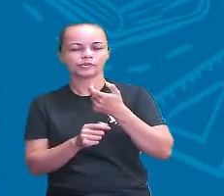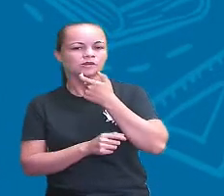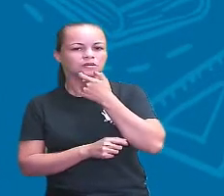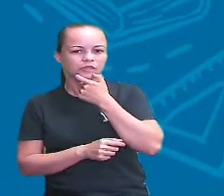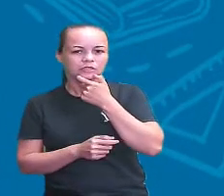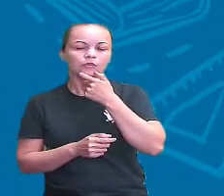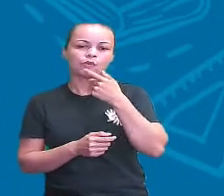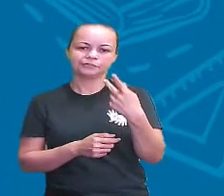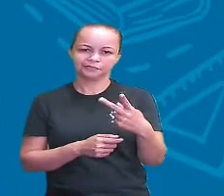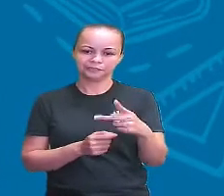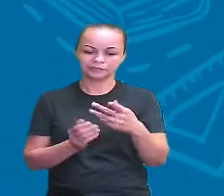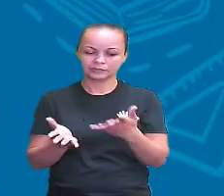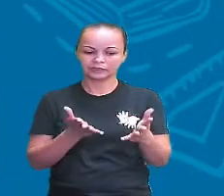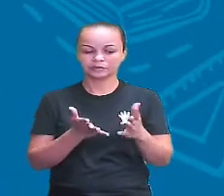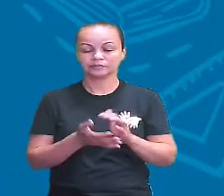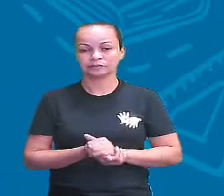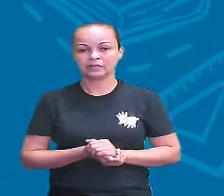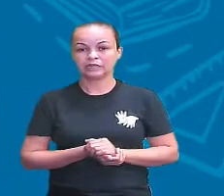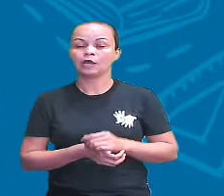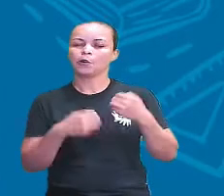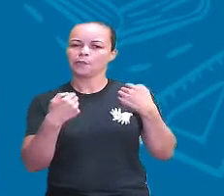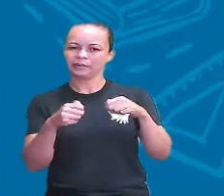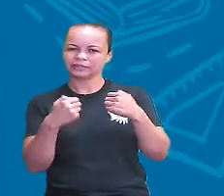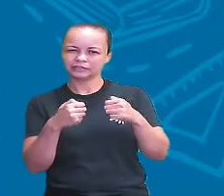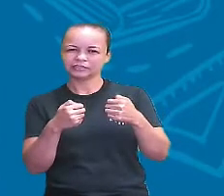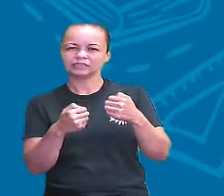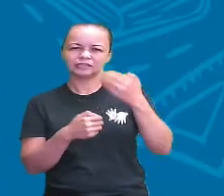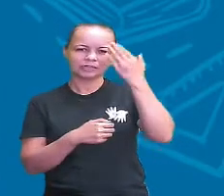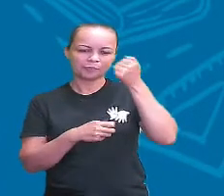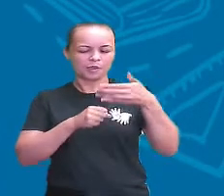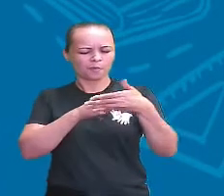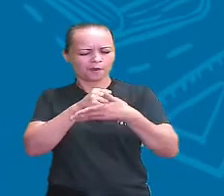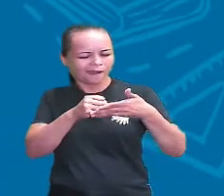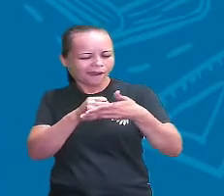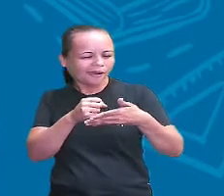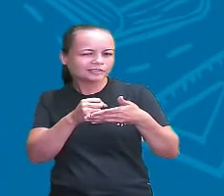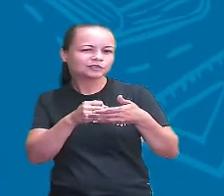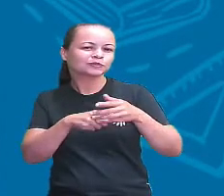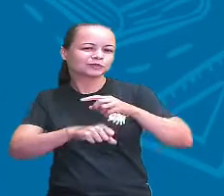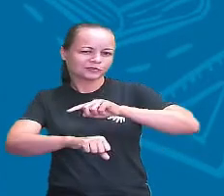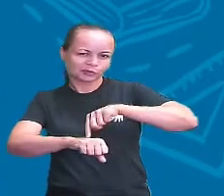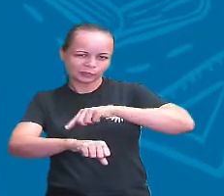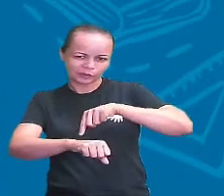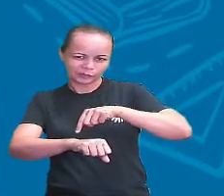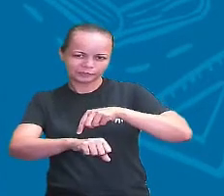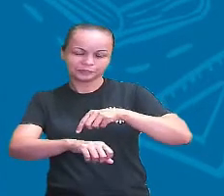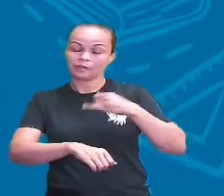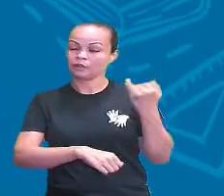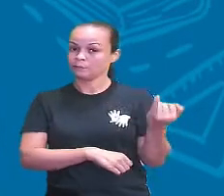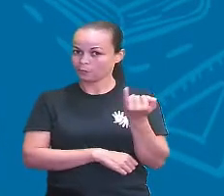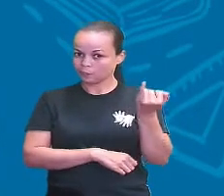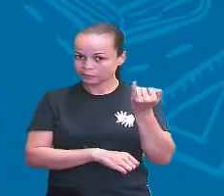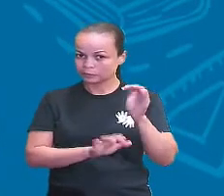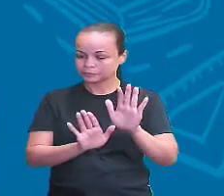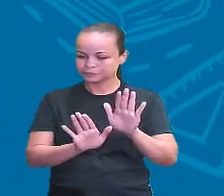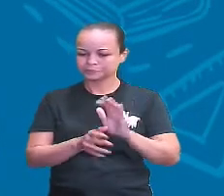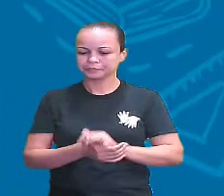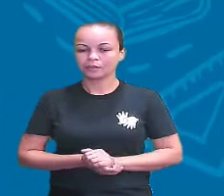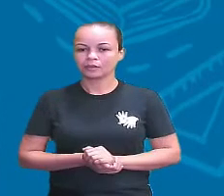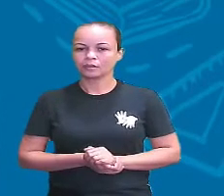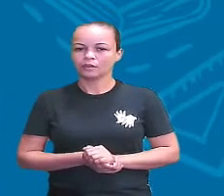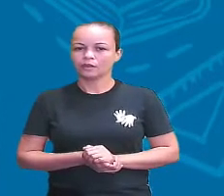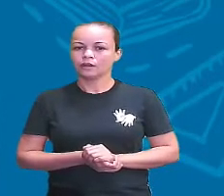quanto à mesma. Então, como eu falei, a gente precisa saber algumas coisinhas básicas sobre horas. Importante, tá? Antes de